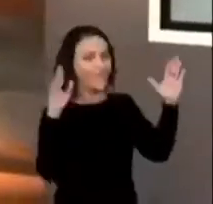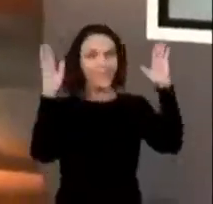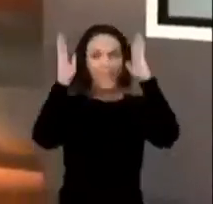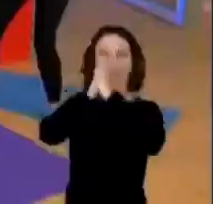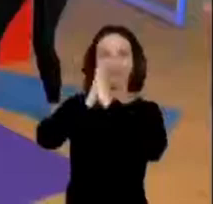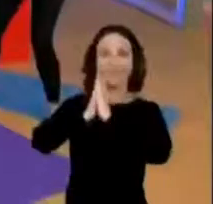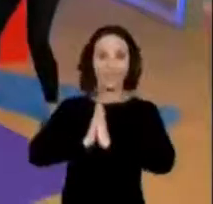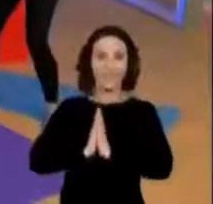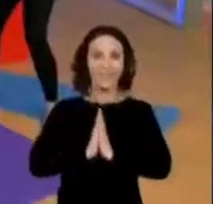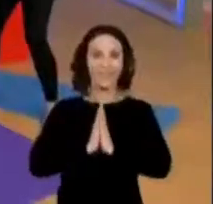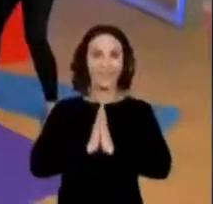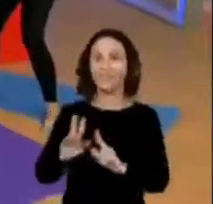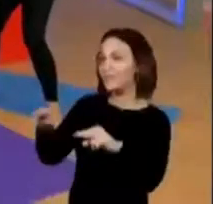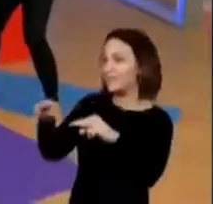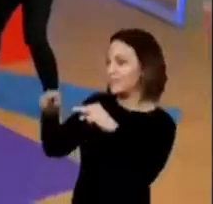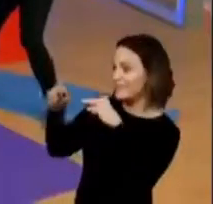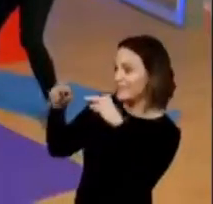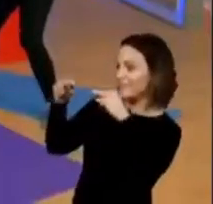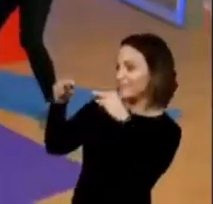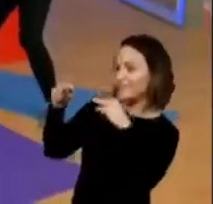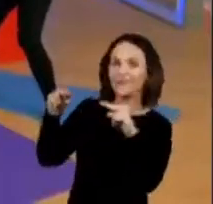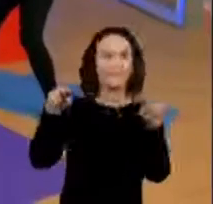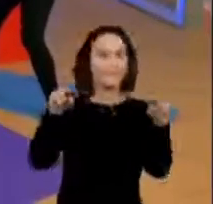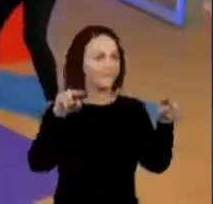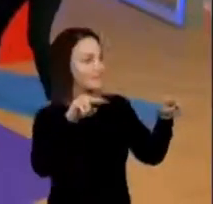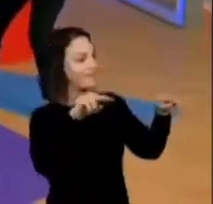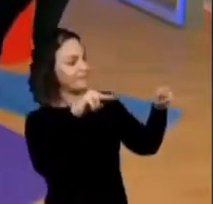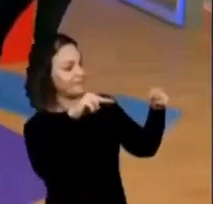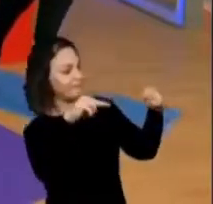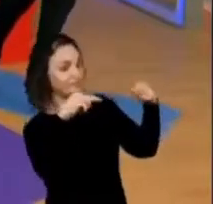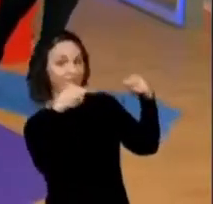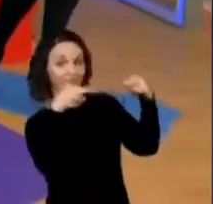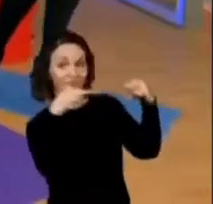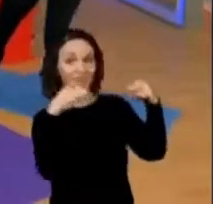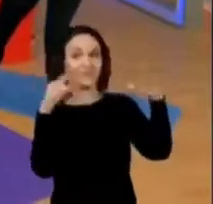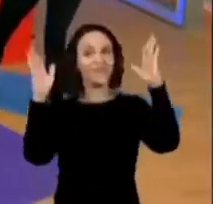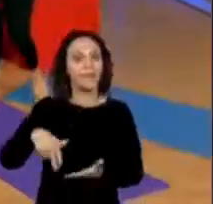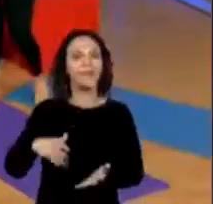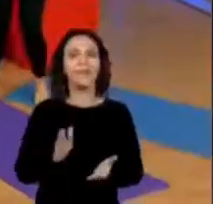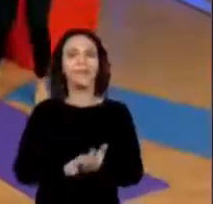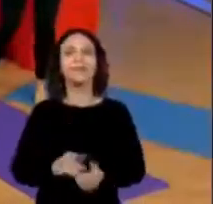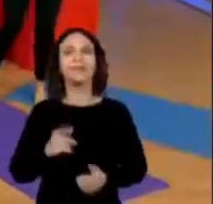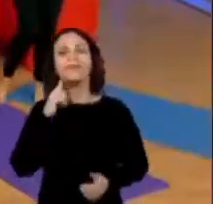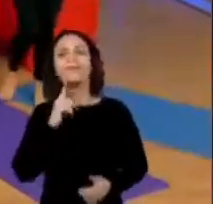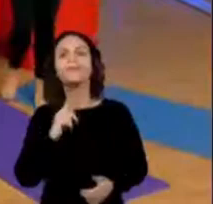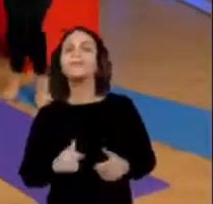Namastê. Oh, namastê. Oh, namastê.